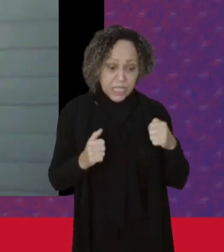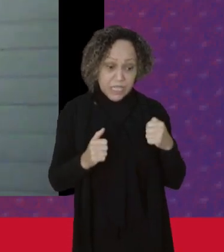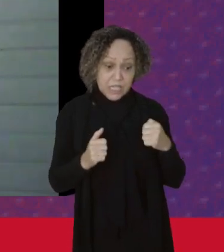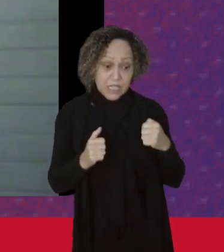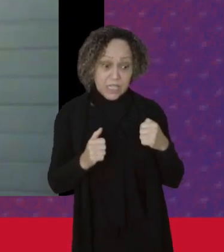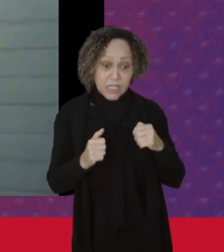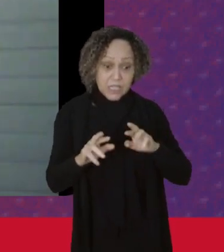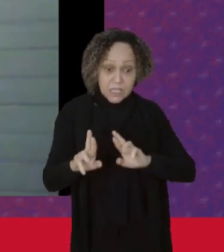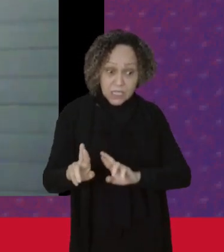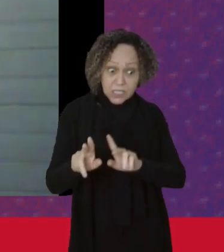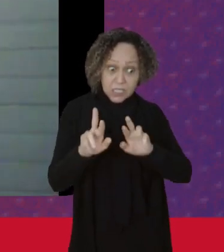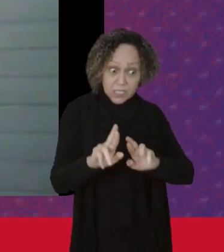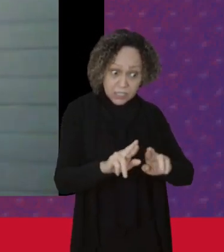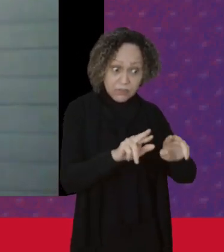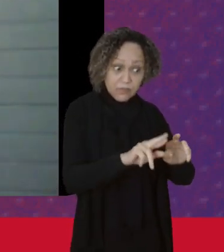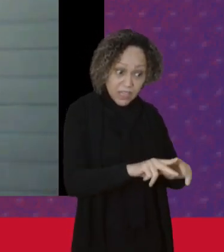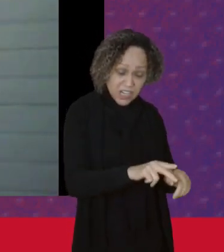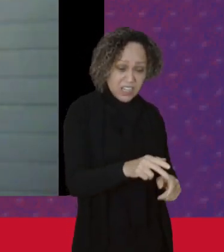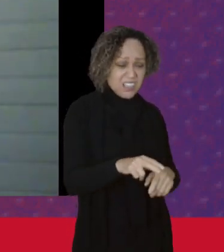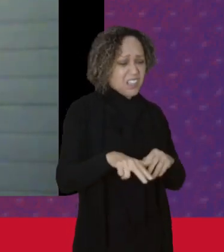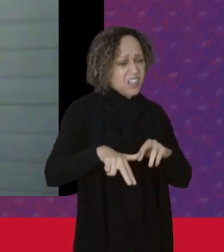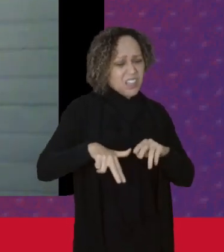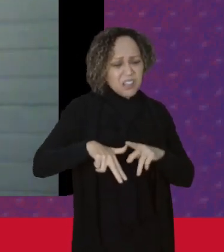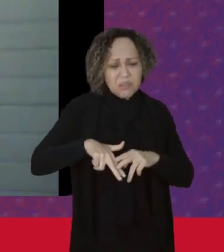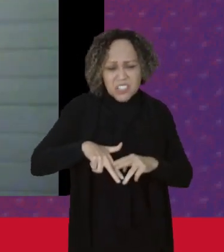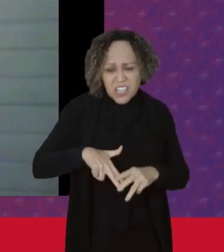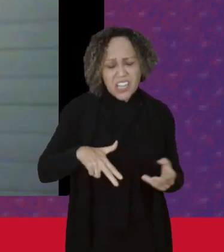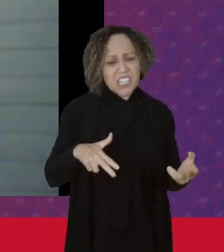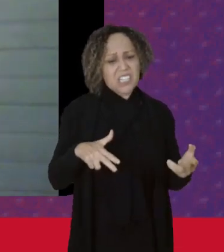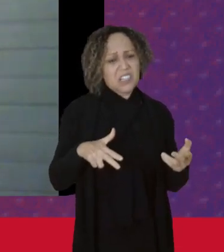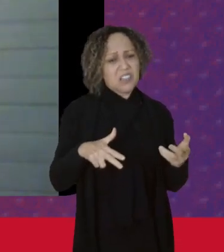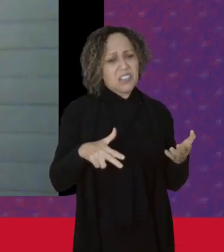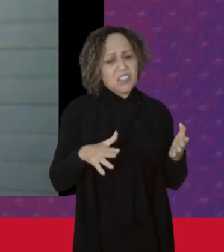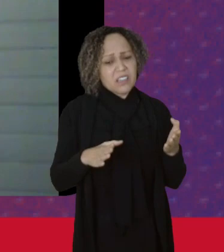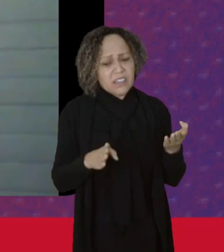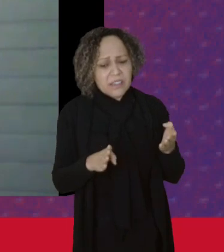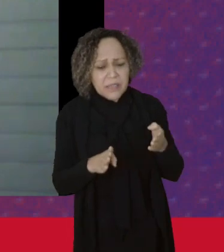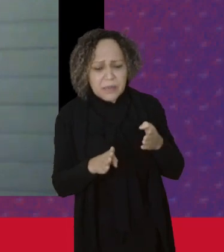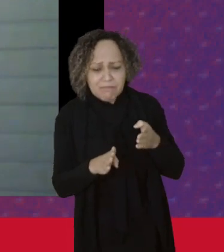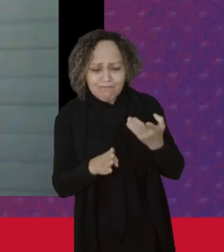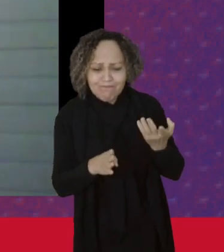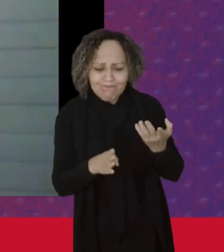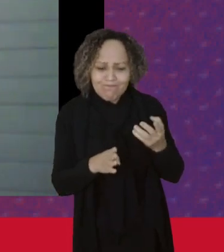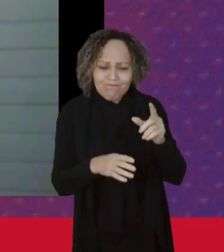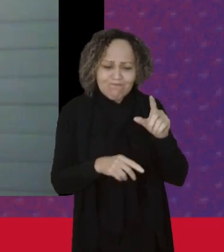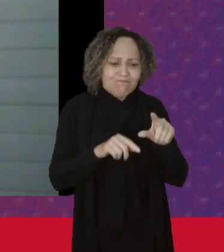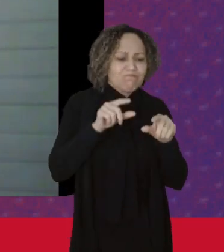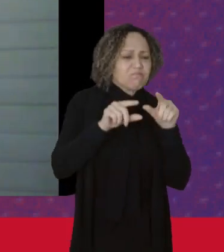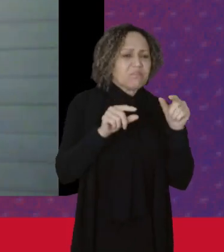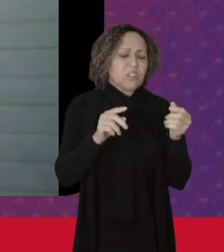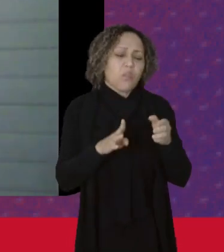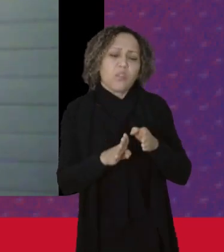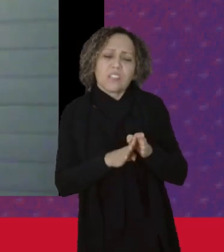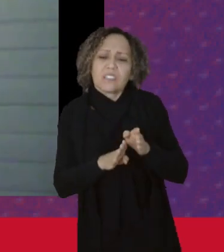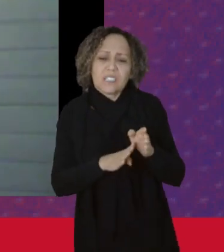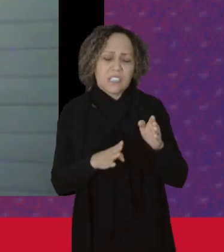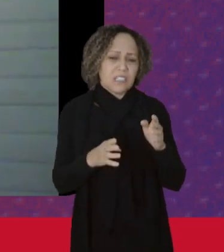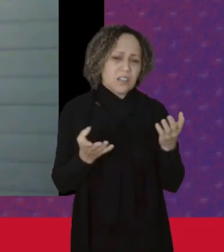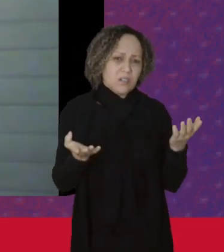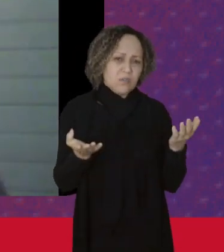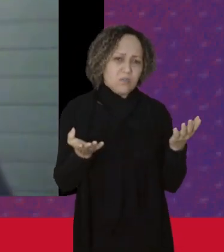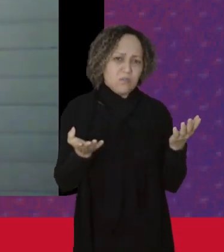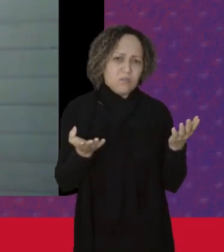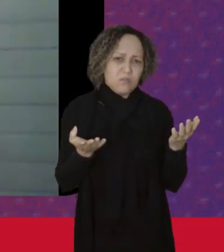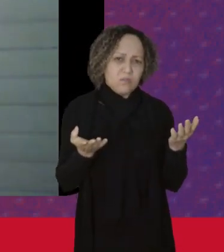também apareçam, também sejam valorizadas e não sejam anuladas, que é o princípio da equidade. Então, quando a